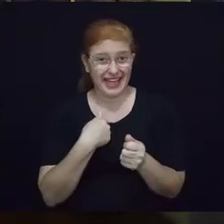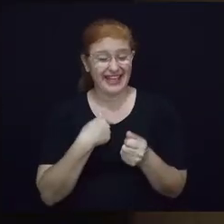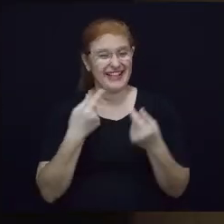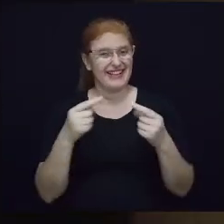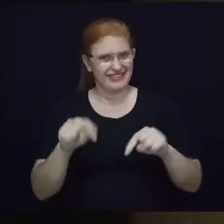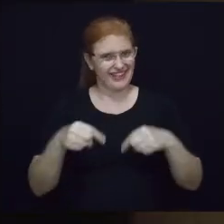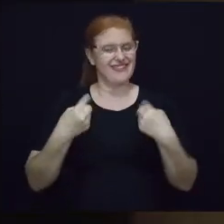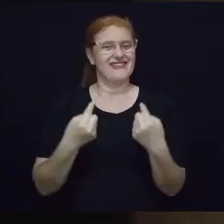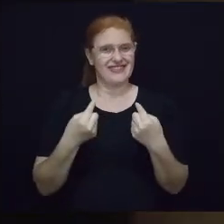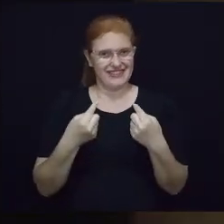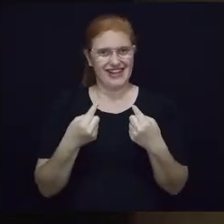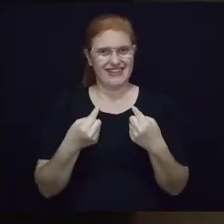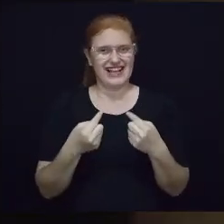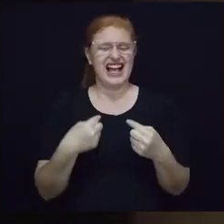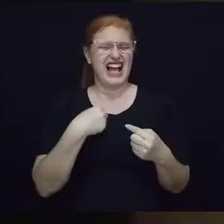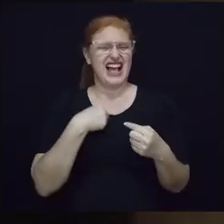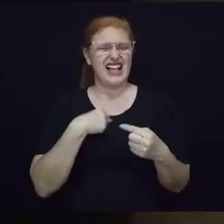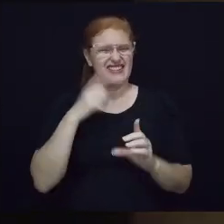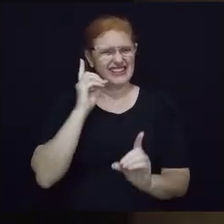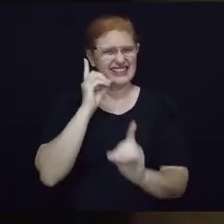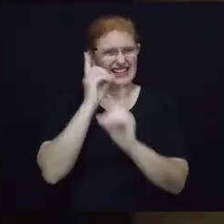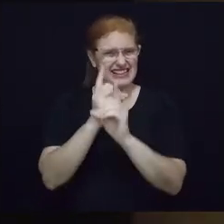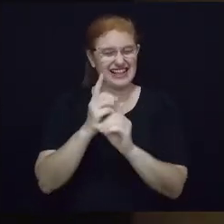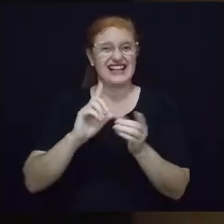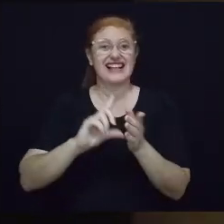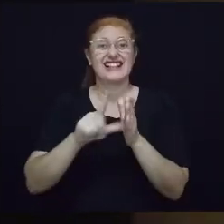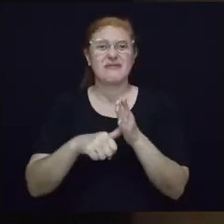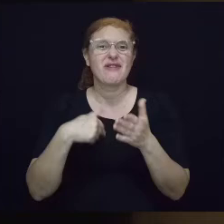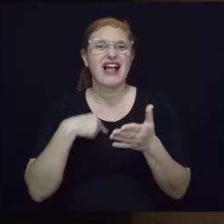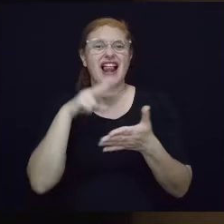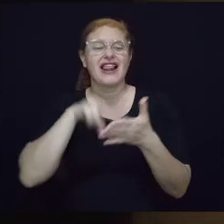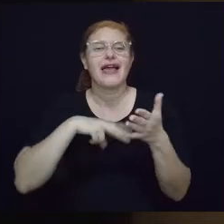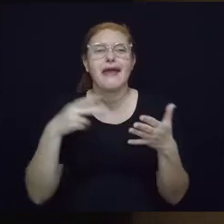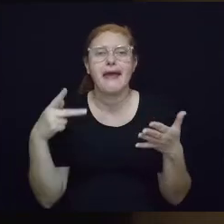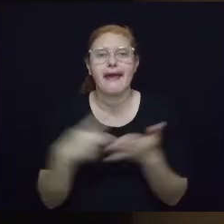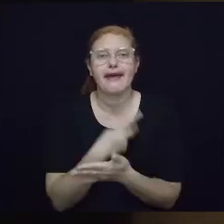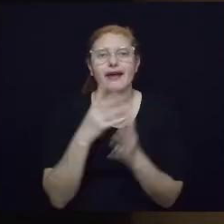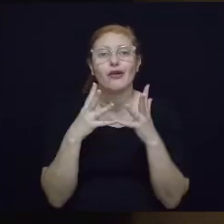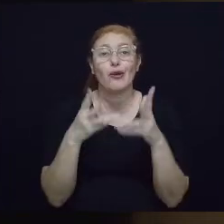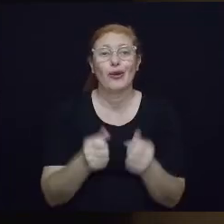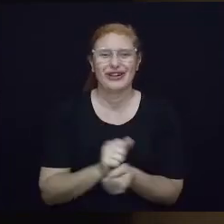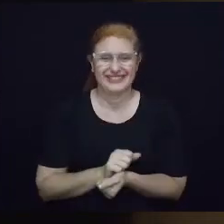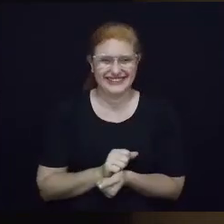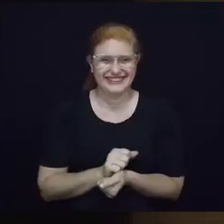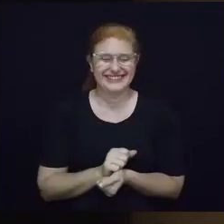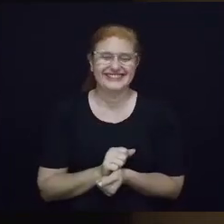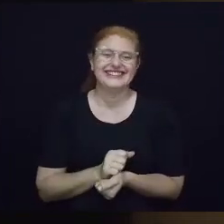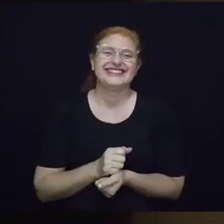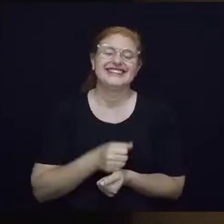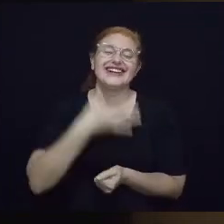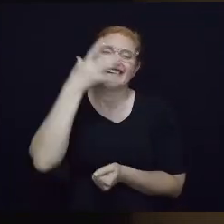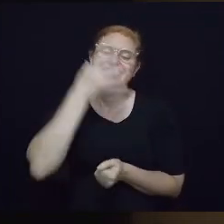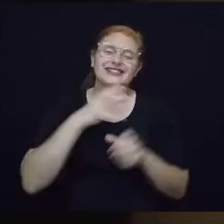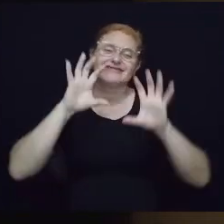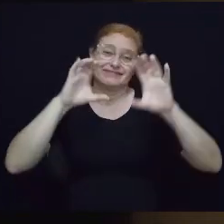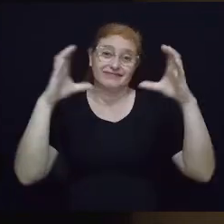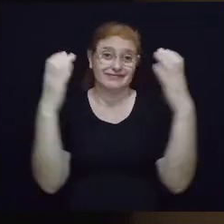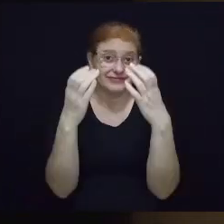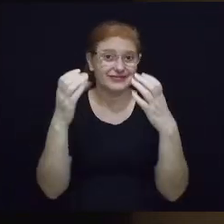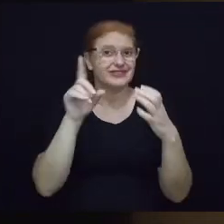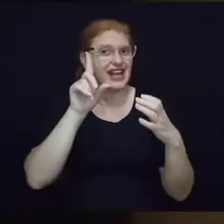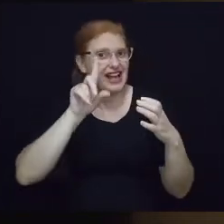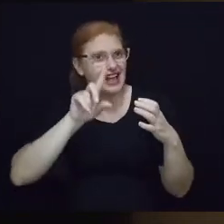aí antes eu pensei, eu vou acertar e aí depois eu vou ler. Eu errei todas. Eu achei que a nuvem fosse a